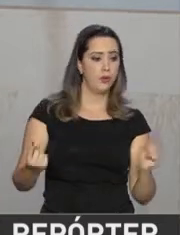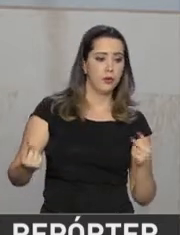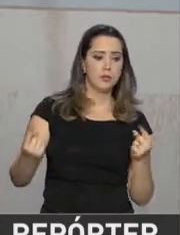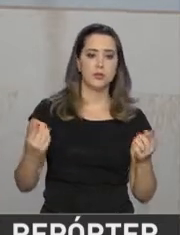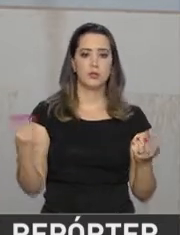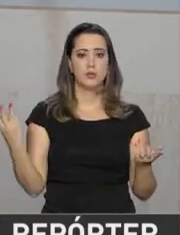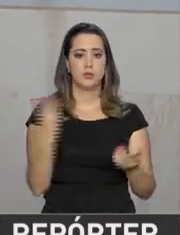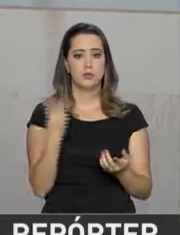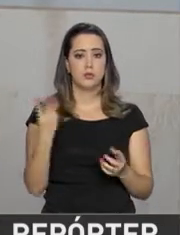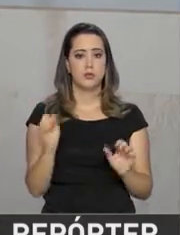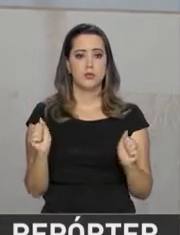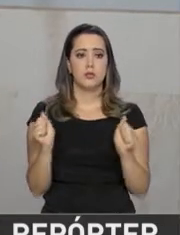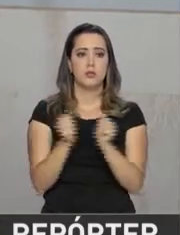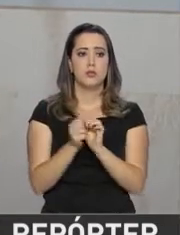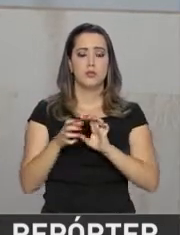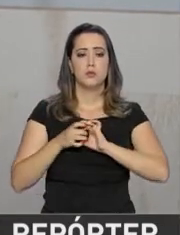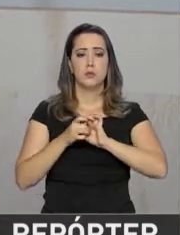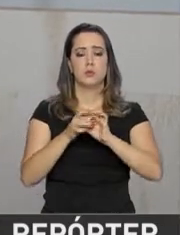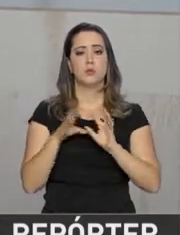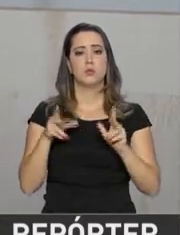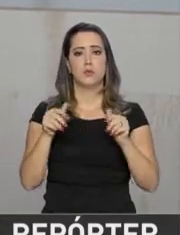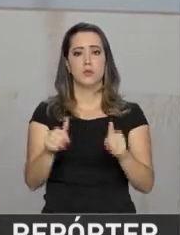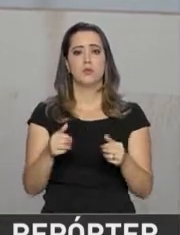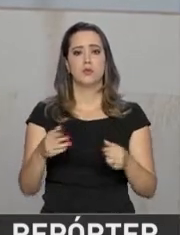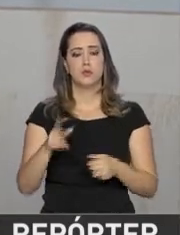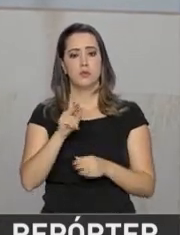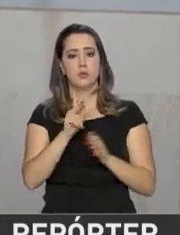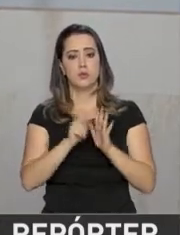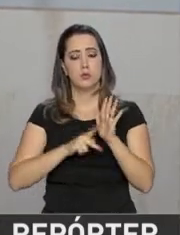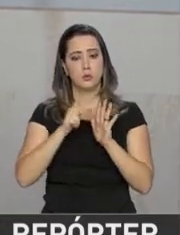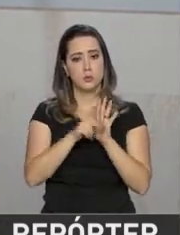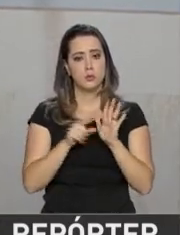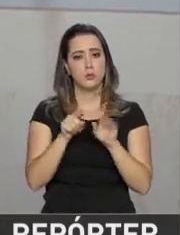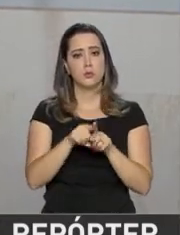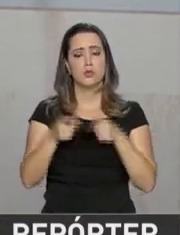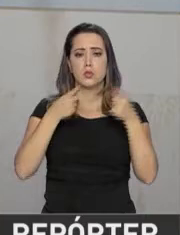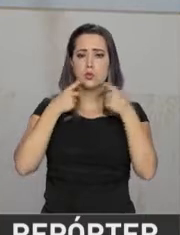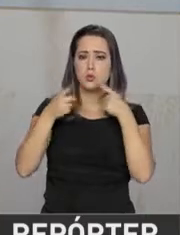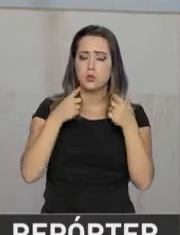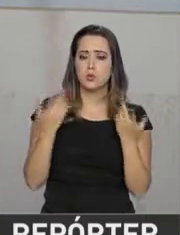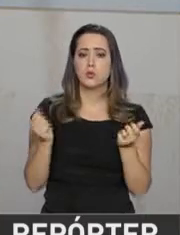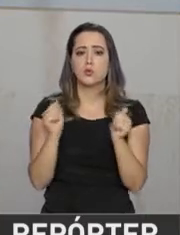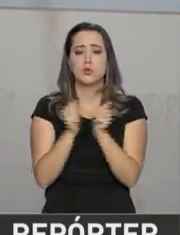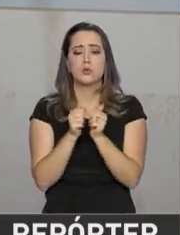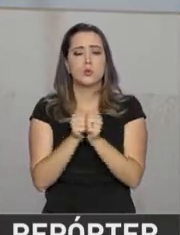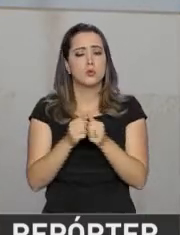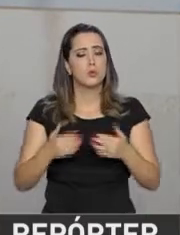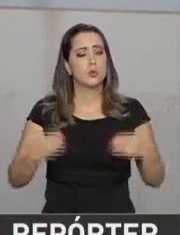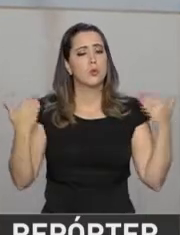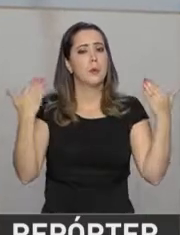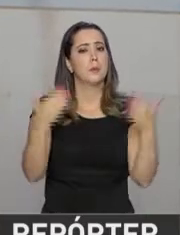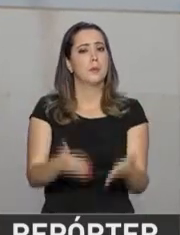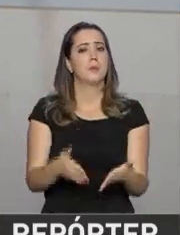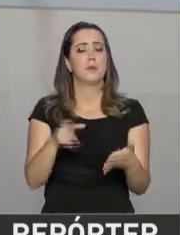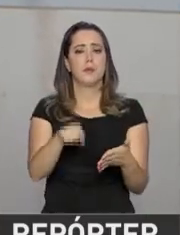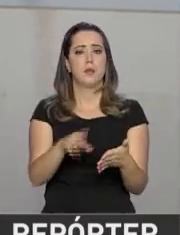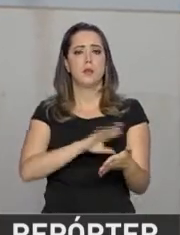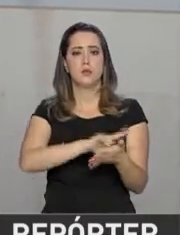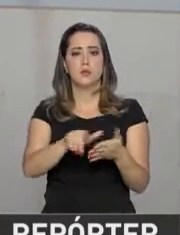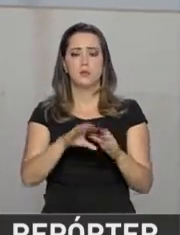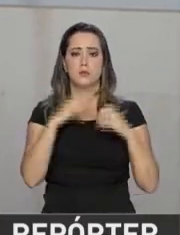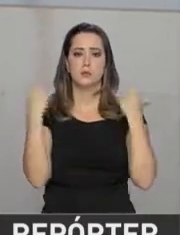se juntaram e fizeram toda a portaria isso foi amplamente discutido inclusive com a participação de diversos segmentos comunitários